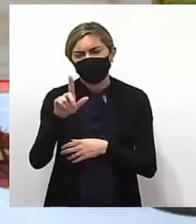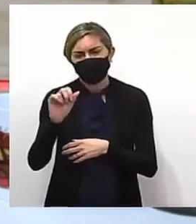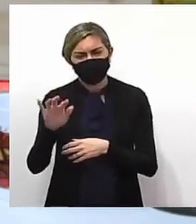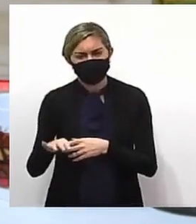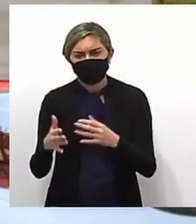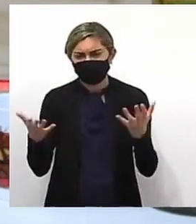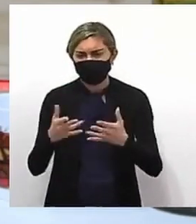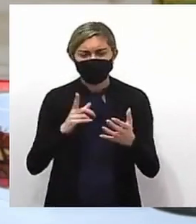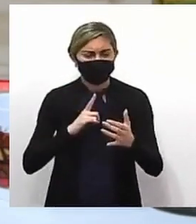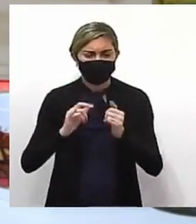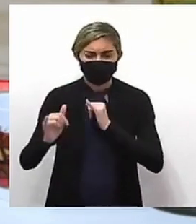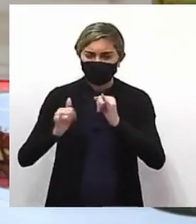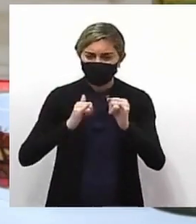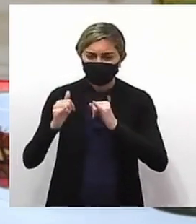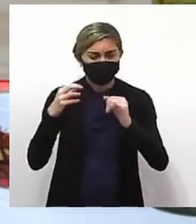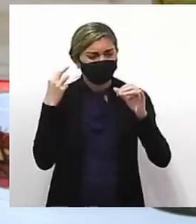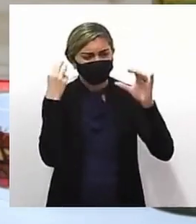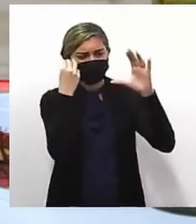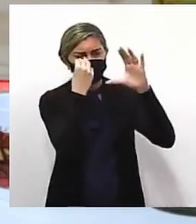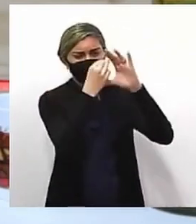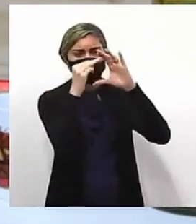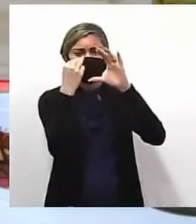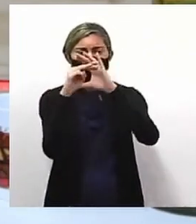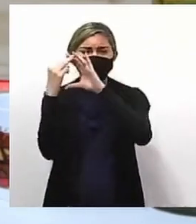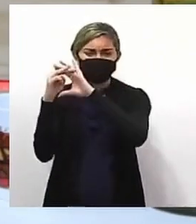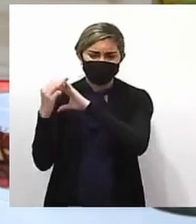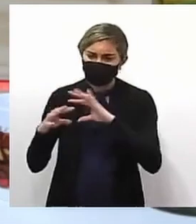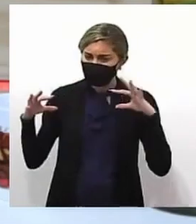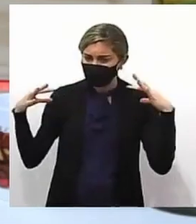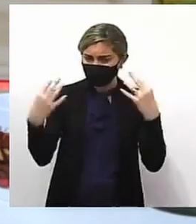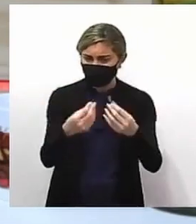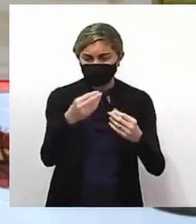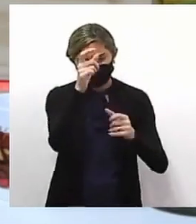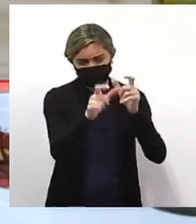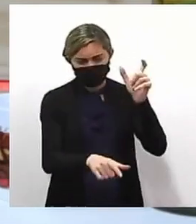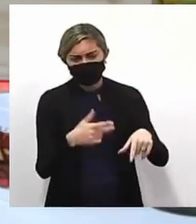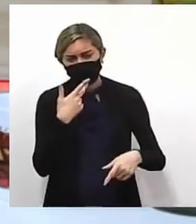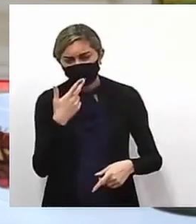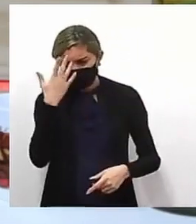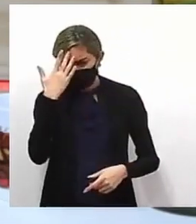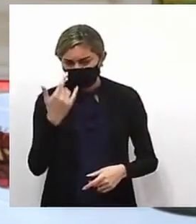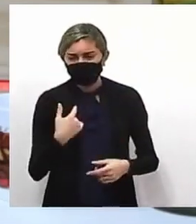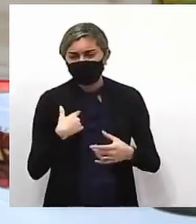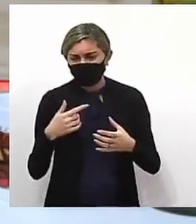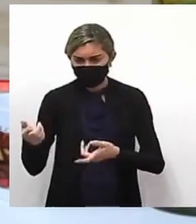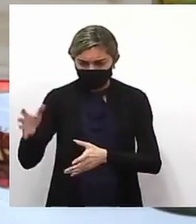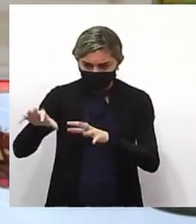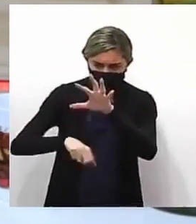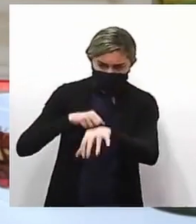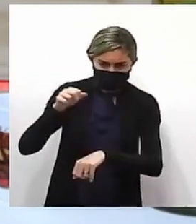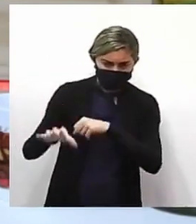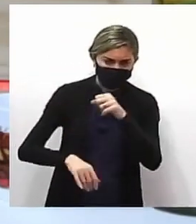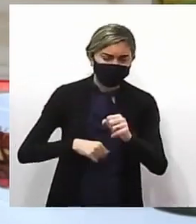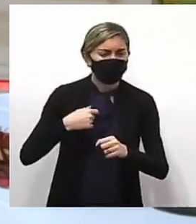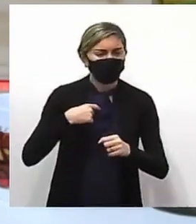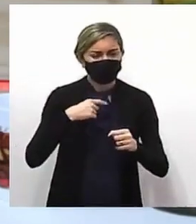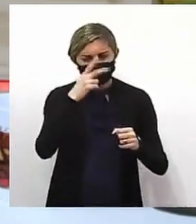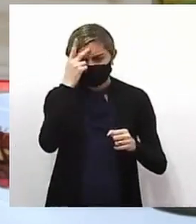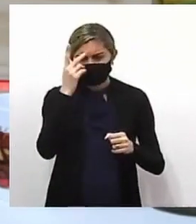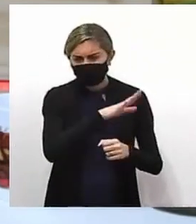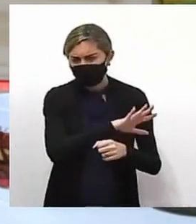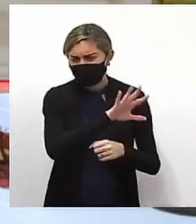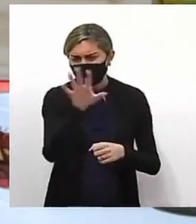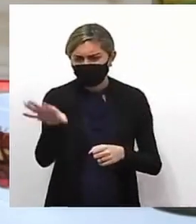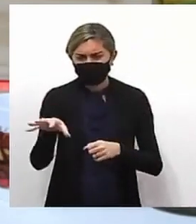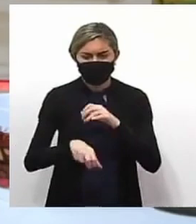a internet, então elas enviam mensagem para todos os clientes falando: amanhã eu vou despescar. E aí a galera vai para